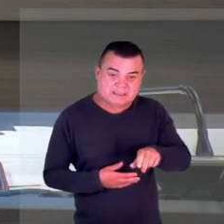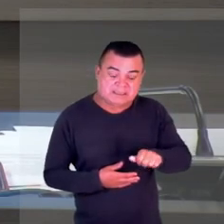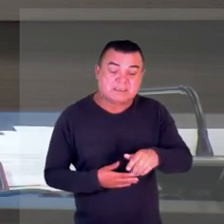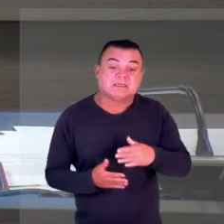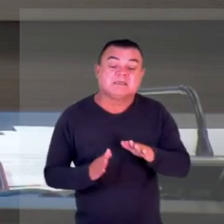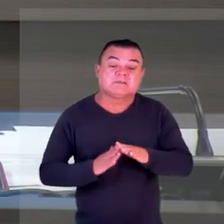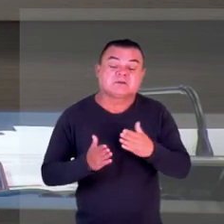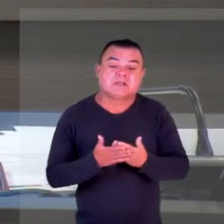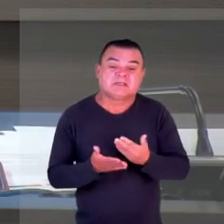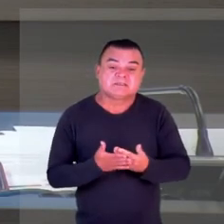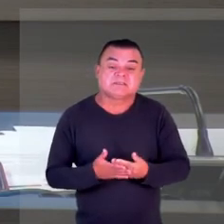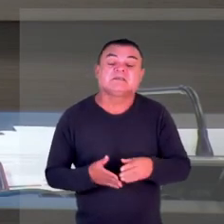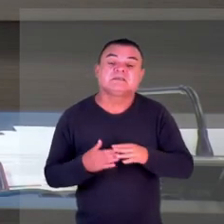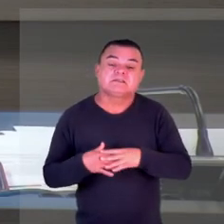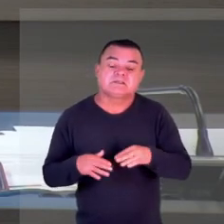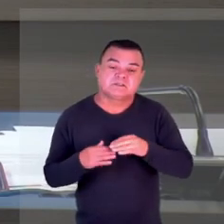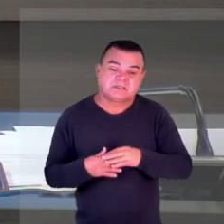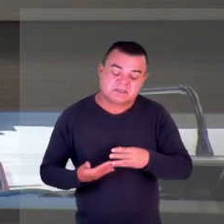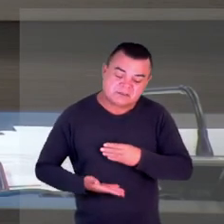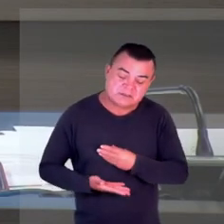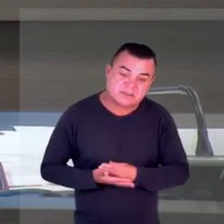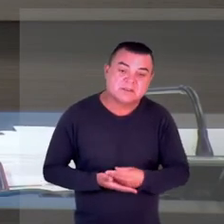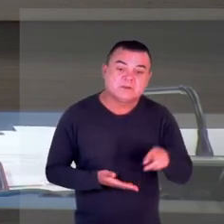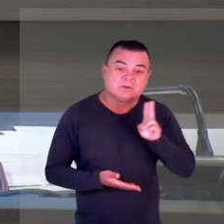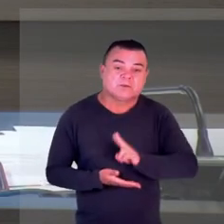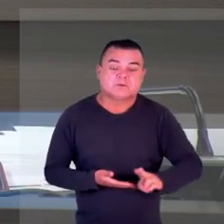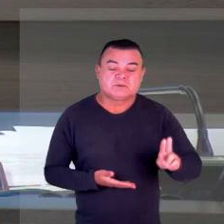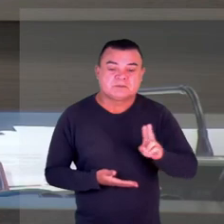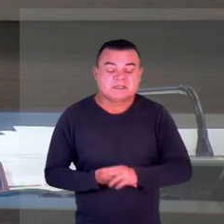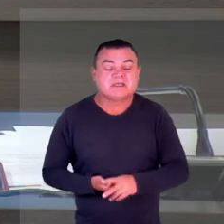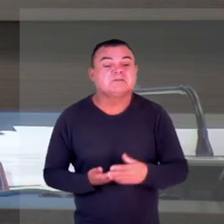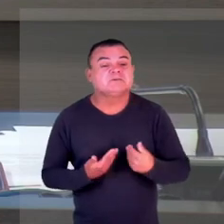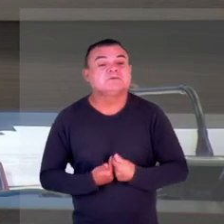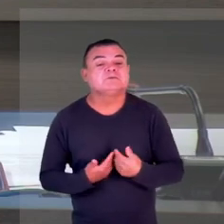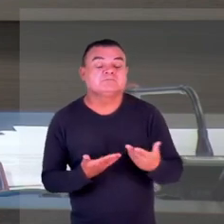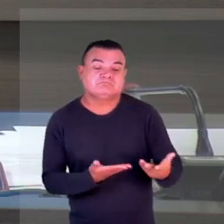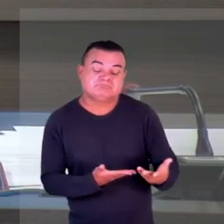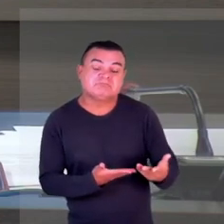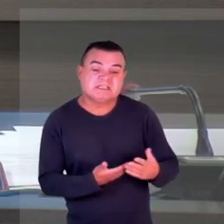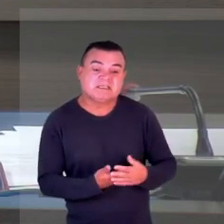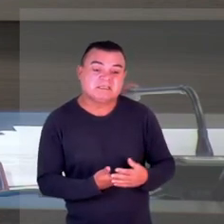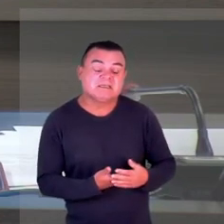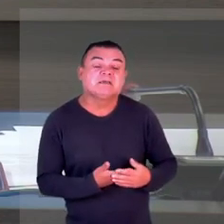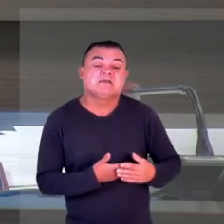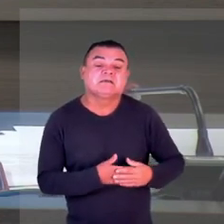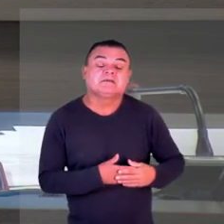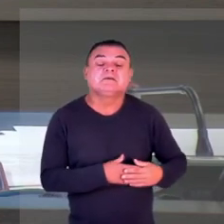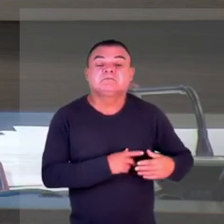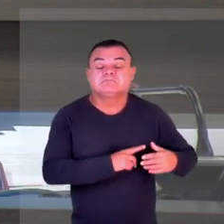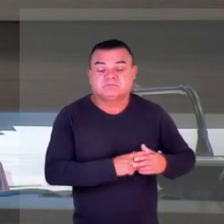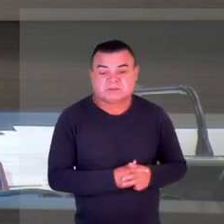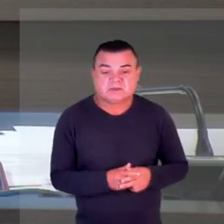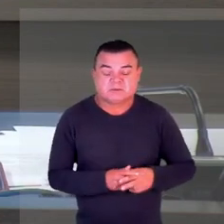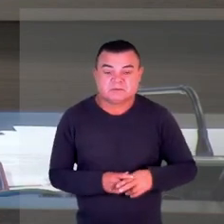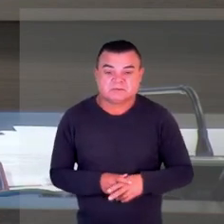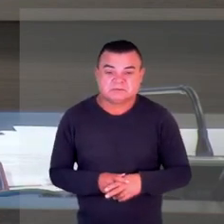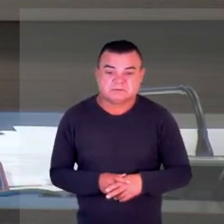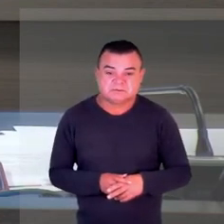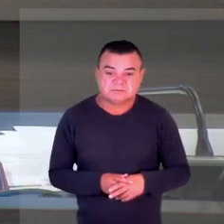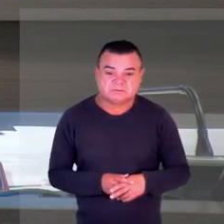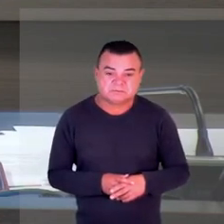eh tradicionais né talvez esse seja um dos grandes eh pontos a serem